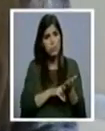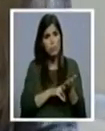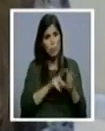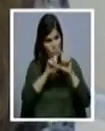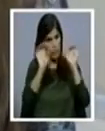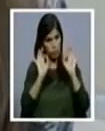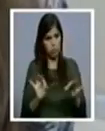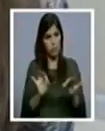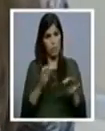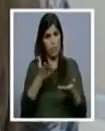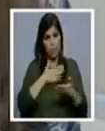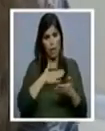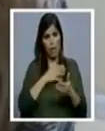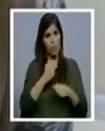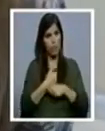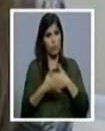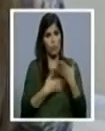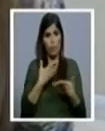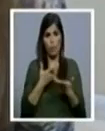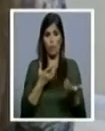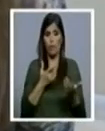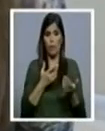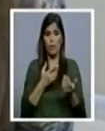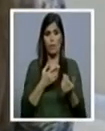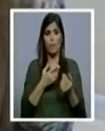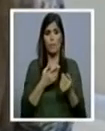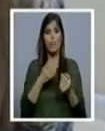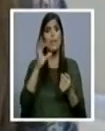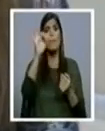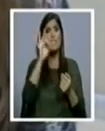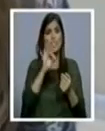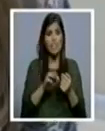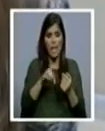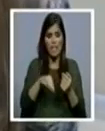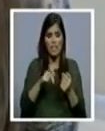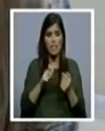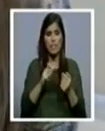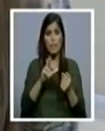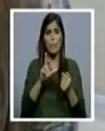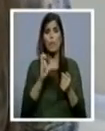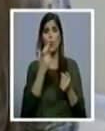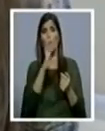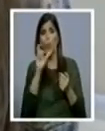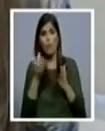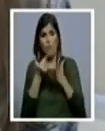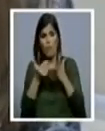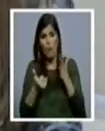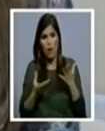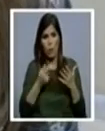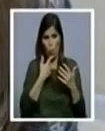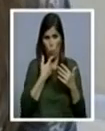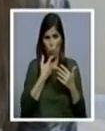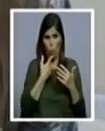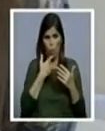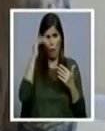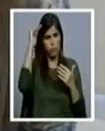de uma empresa, que nos deu e funcionou. E a quantidade de mercúrio removido foi muita e permitiu realmente